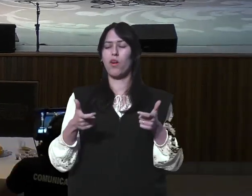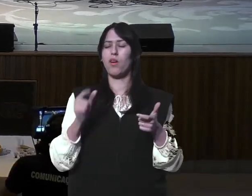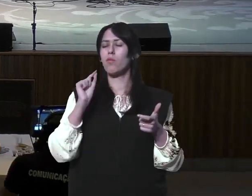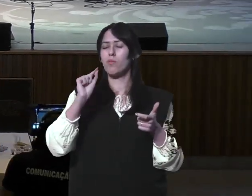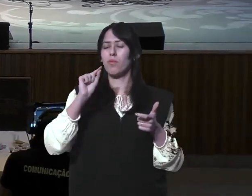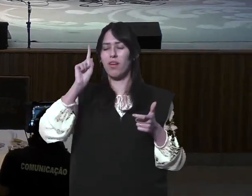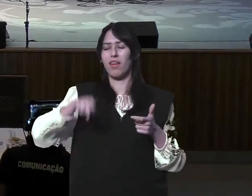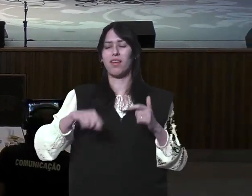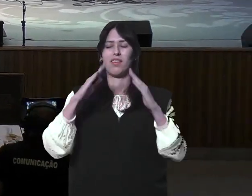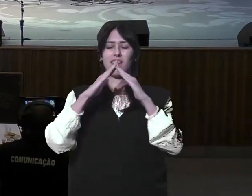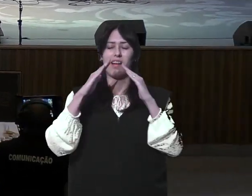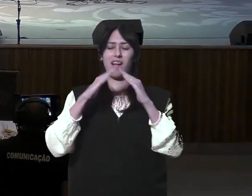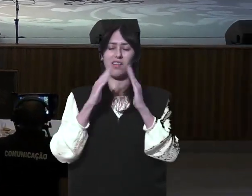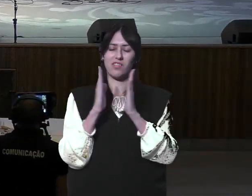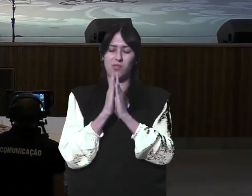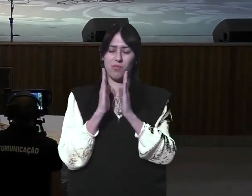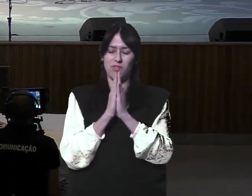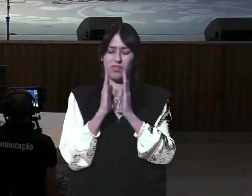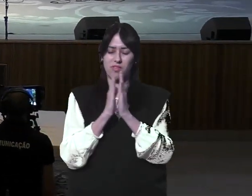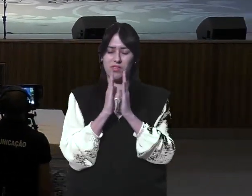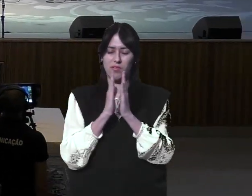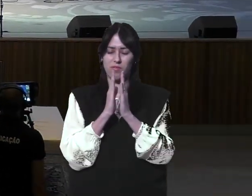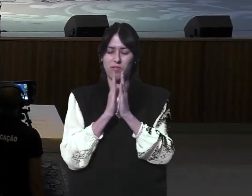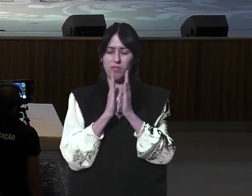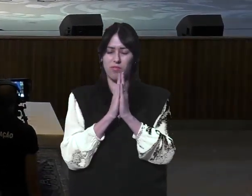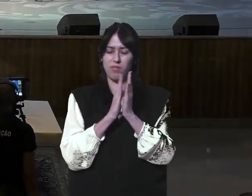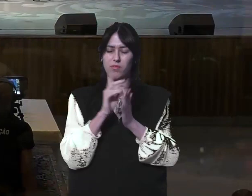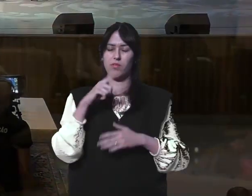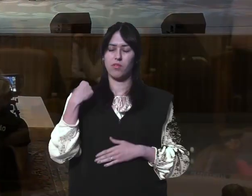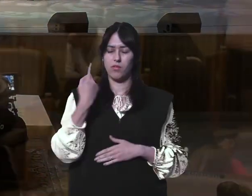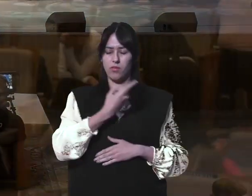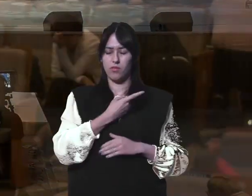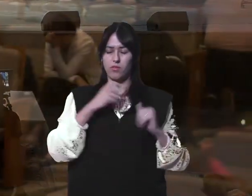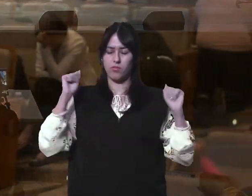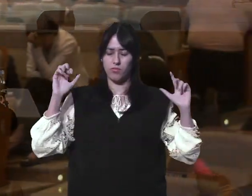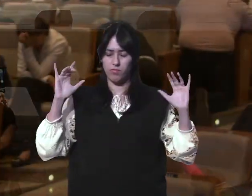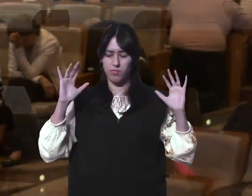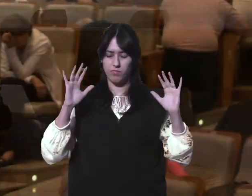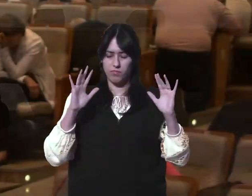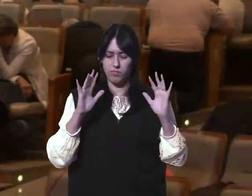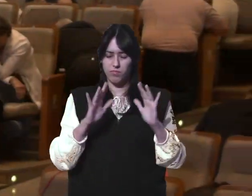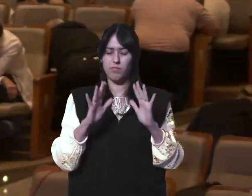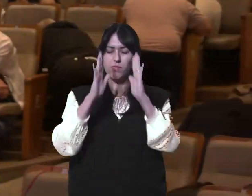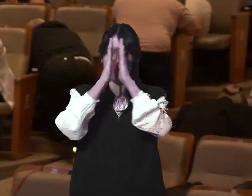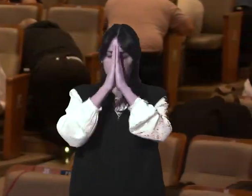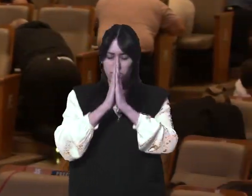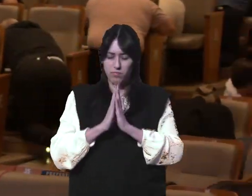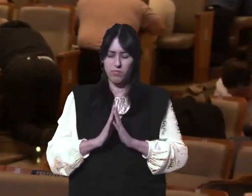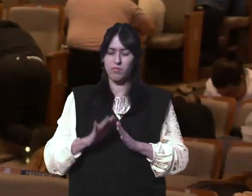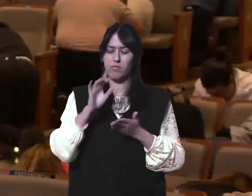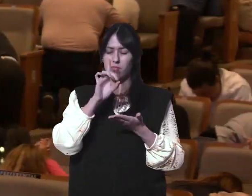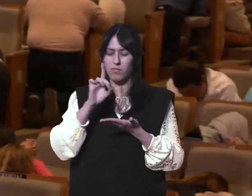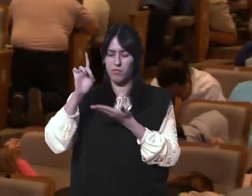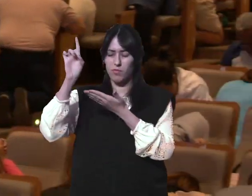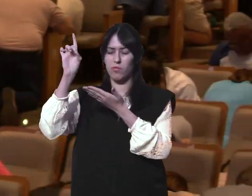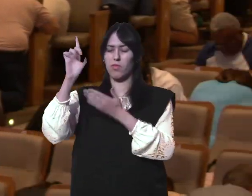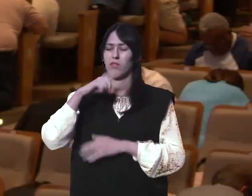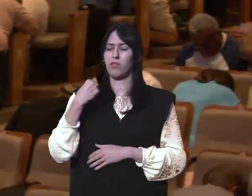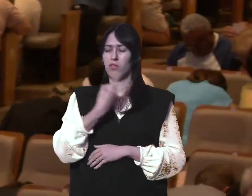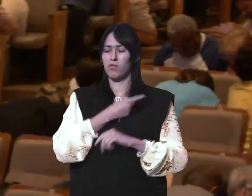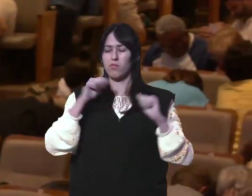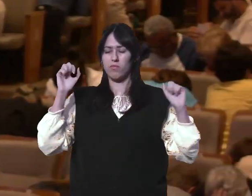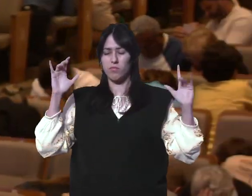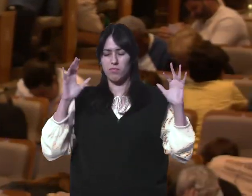de oração, onde nós nos reunimos para te adorar, onde nós nos reunimos para te